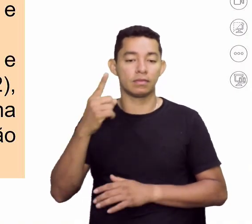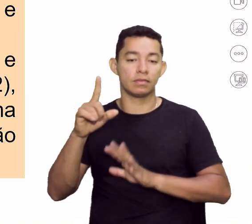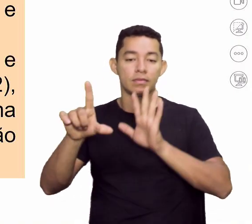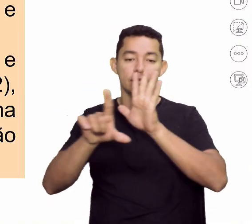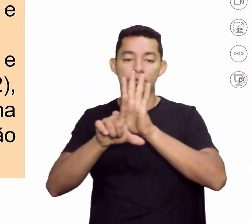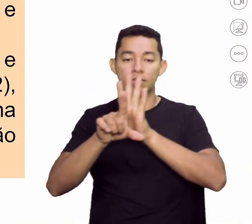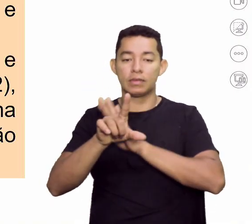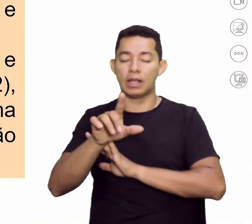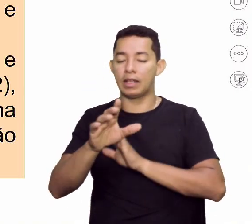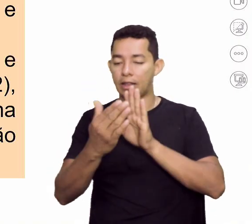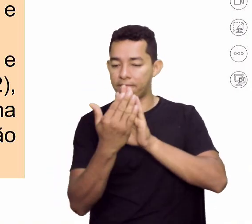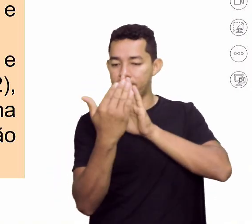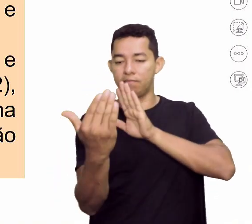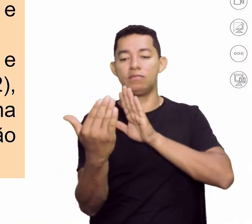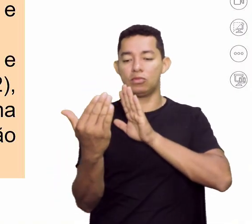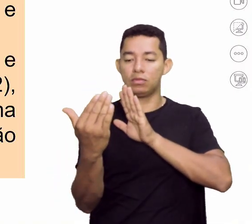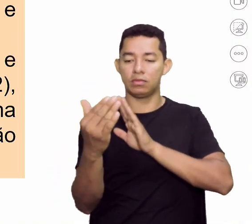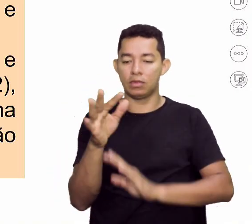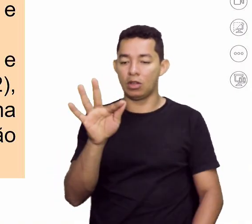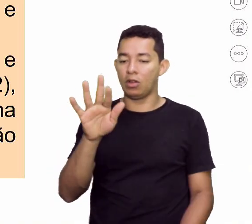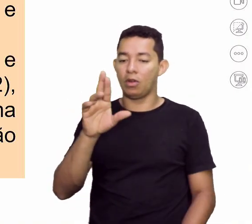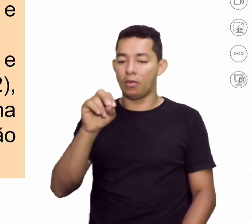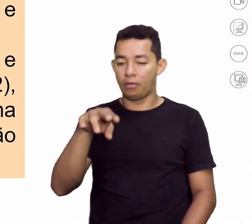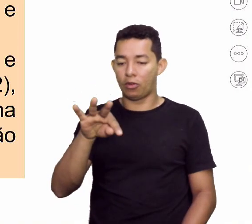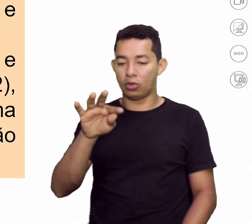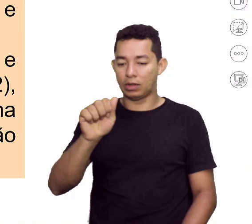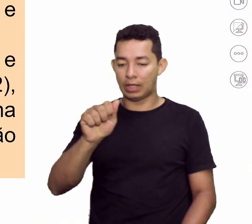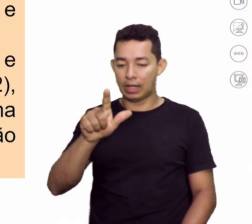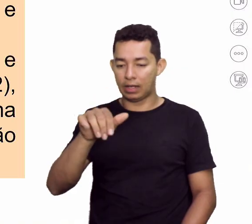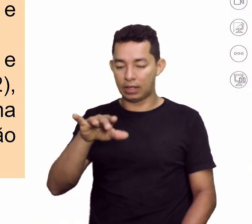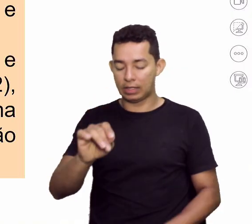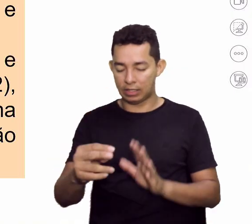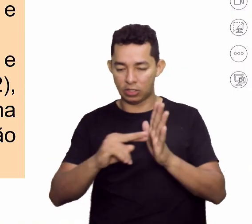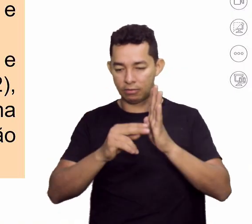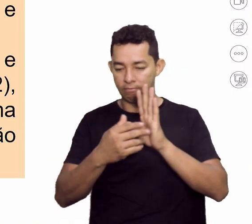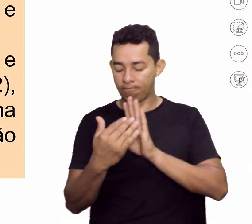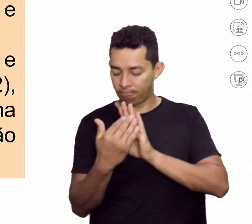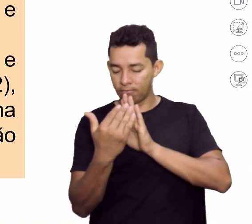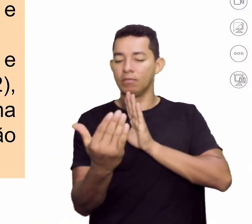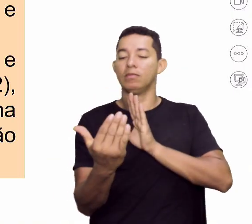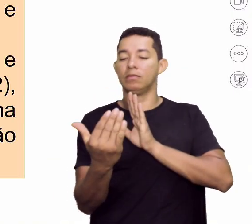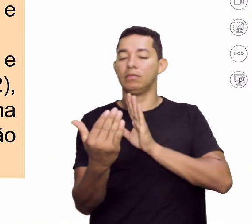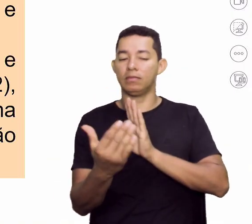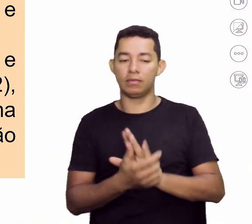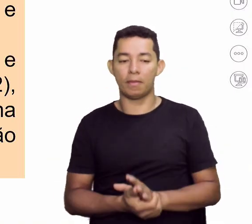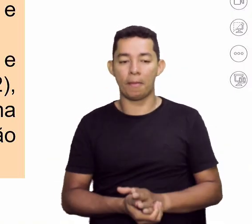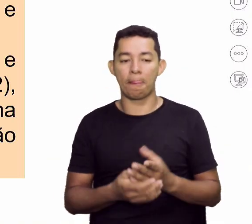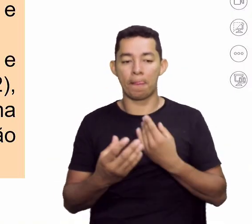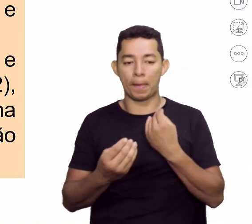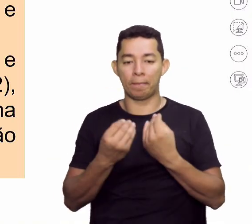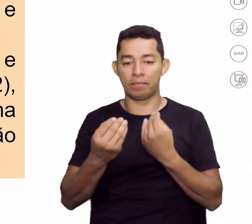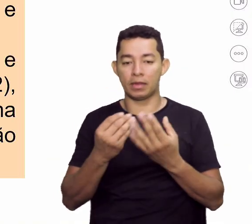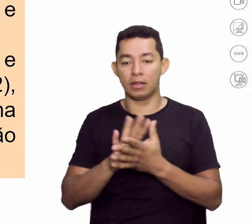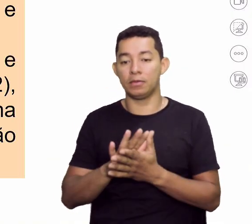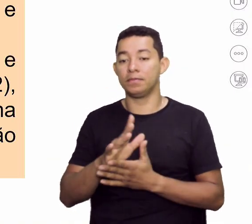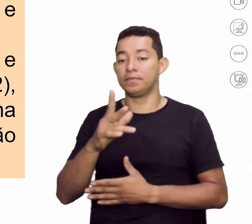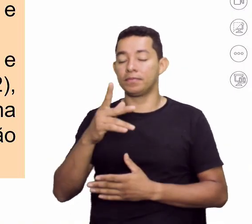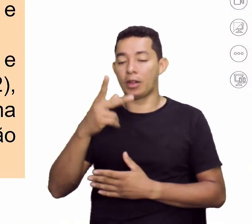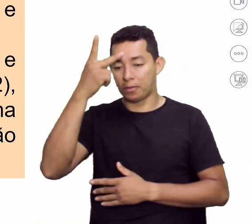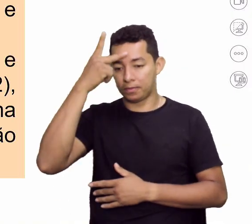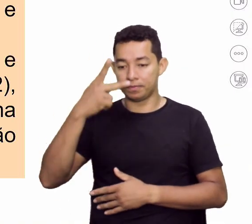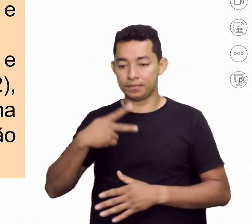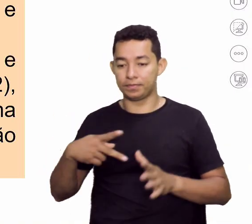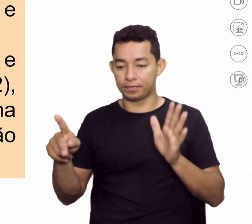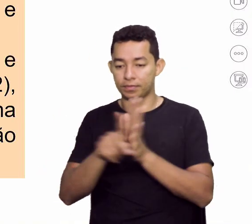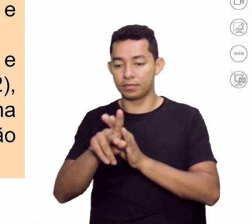da frontalidade. Fronte quer dizer frente, né? É conhecido como perfil egípcio